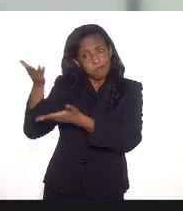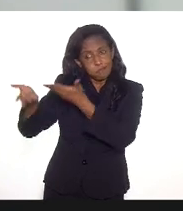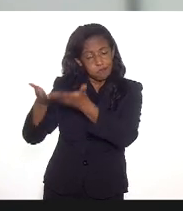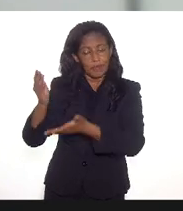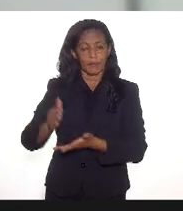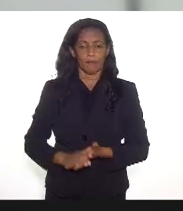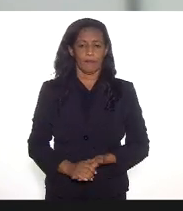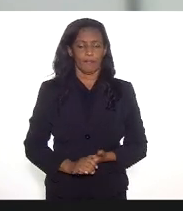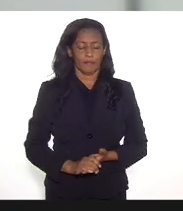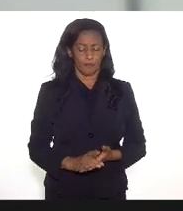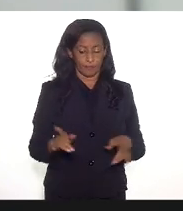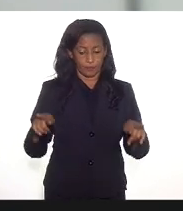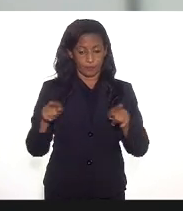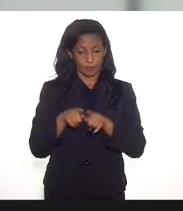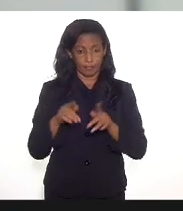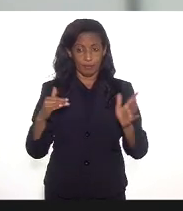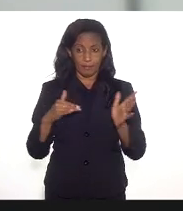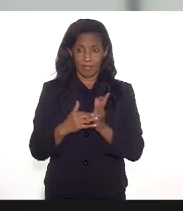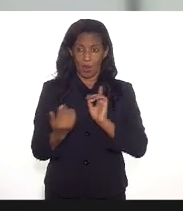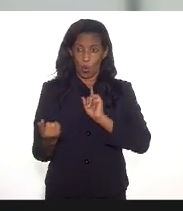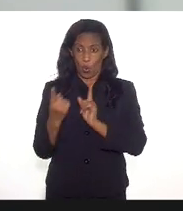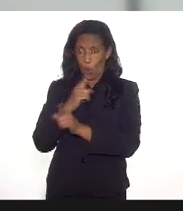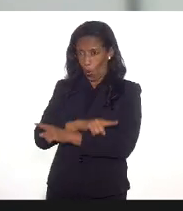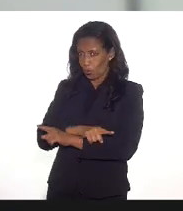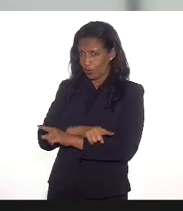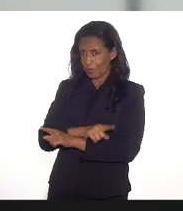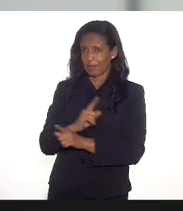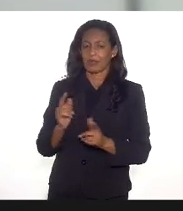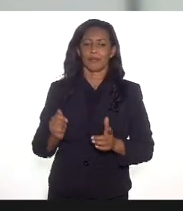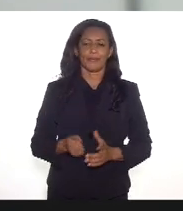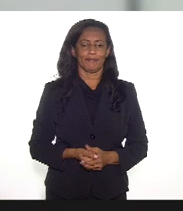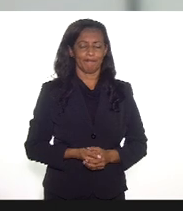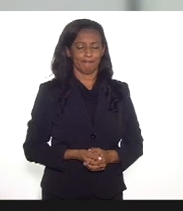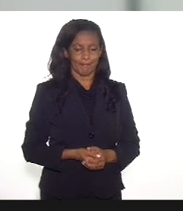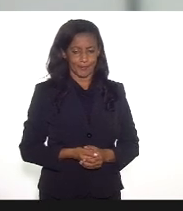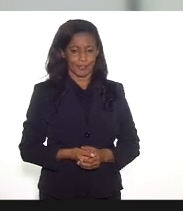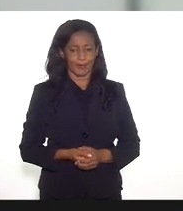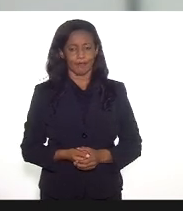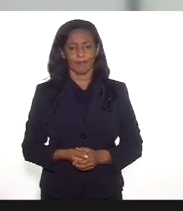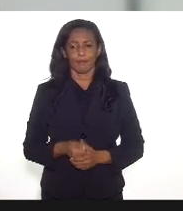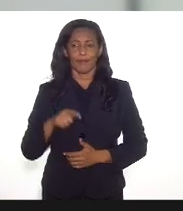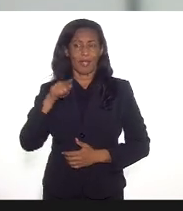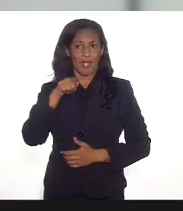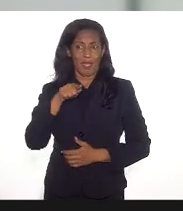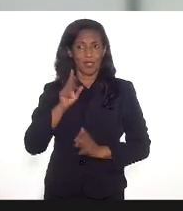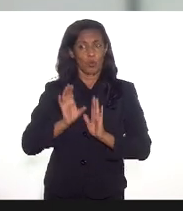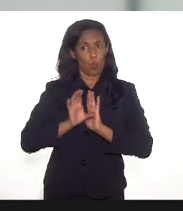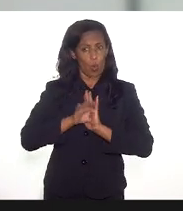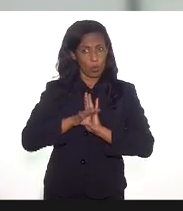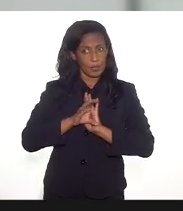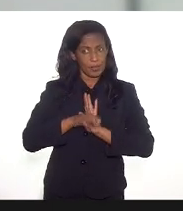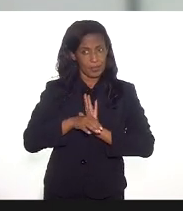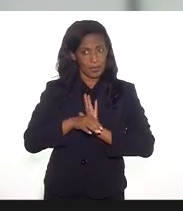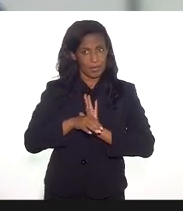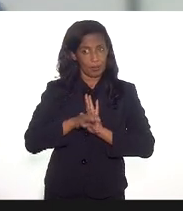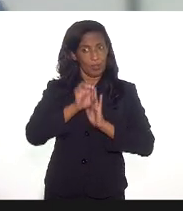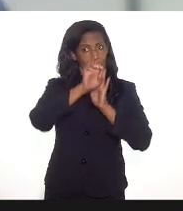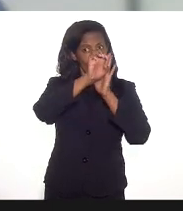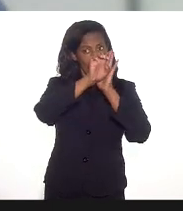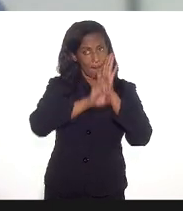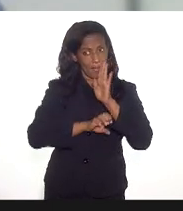muitas vezes até como contrapartida. É esse o conceito da